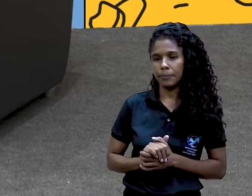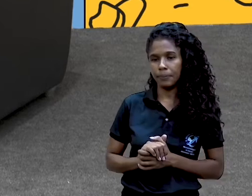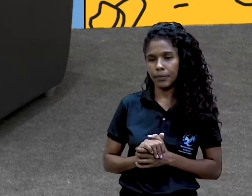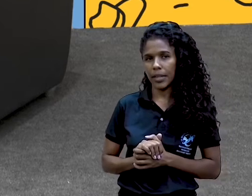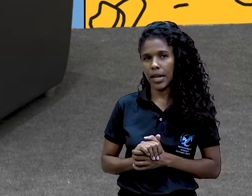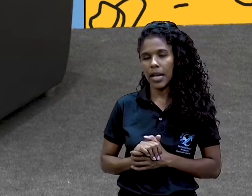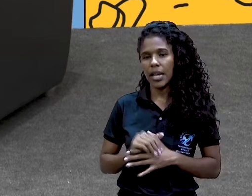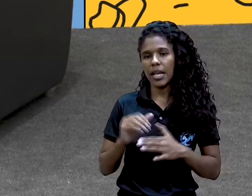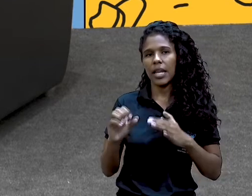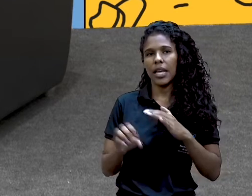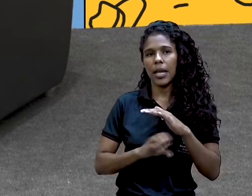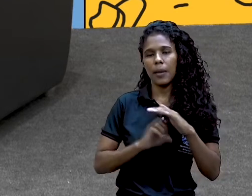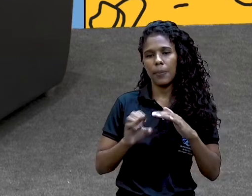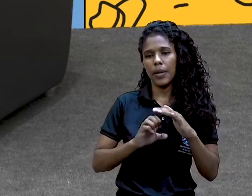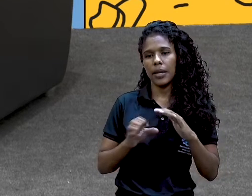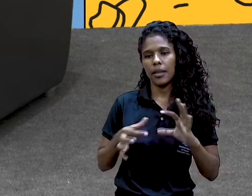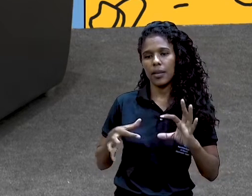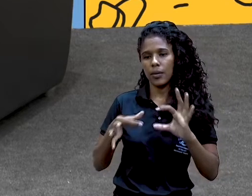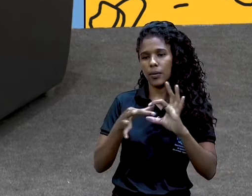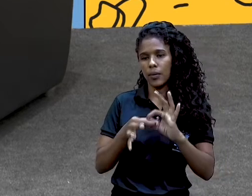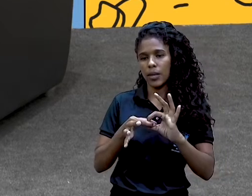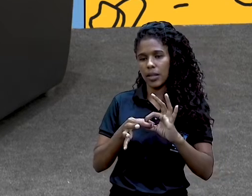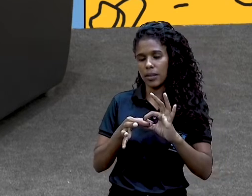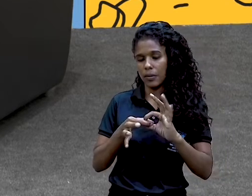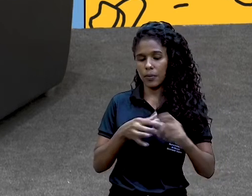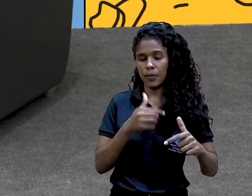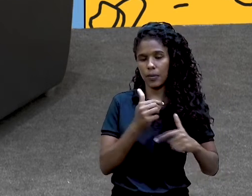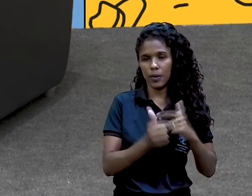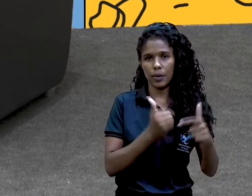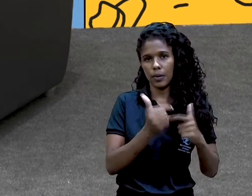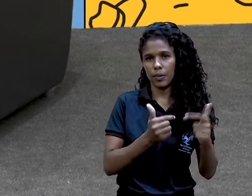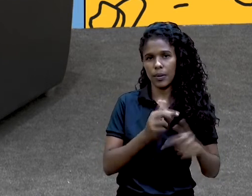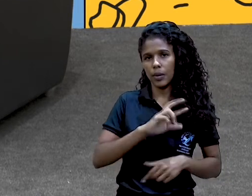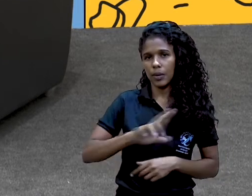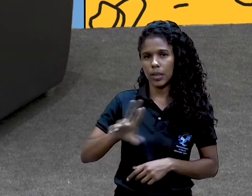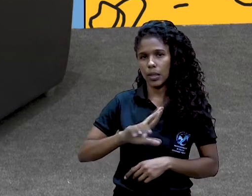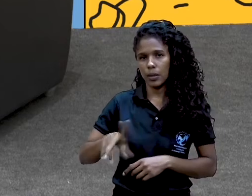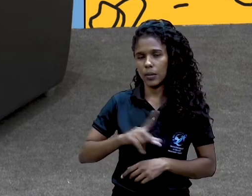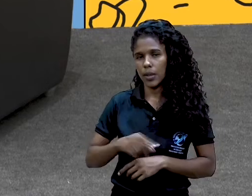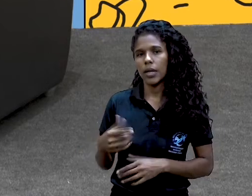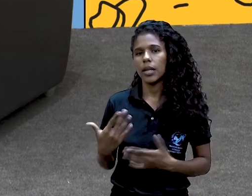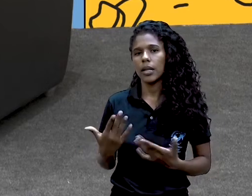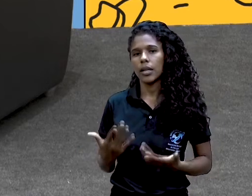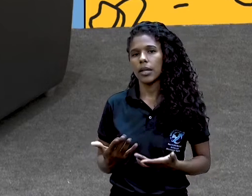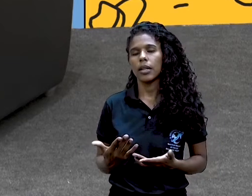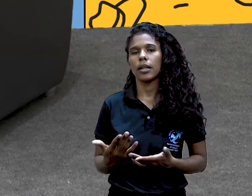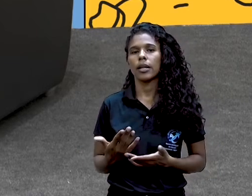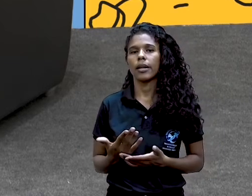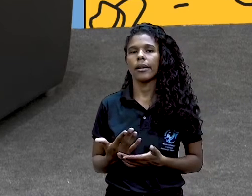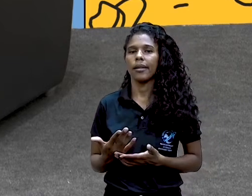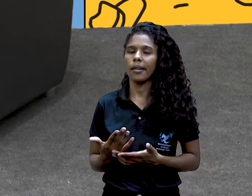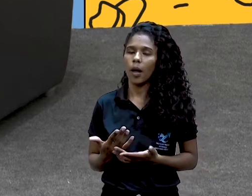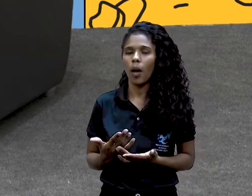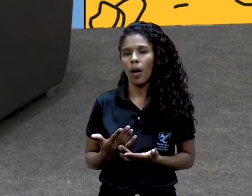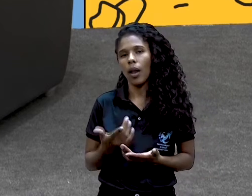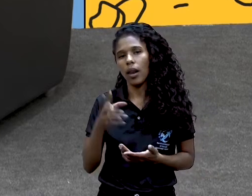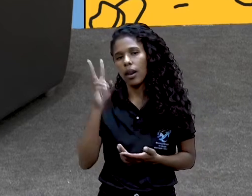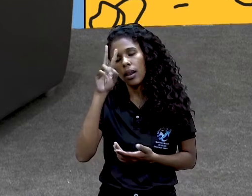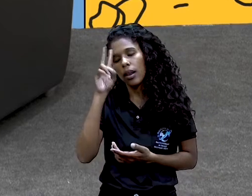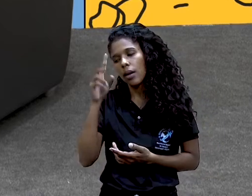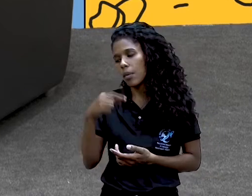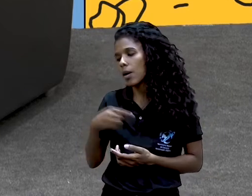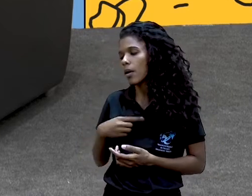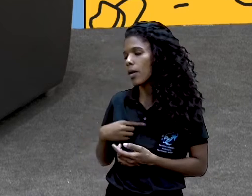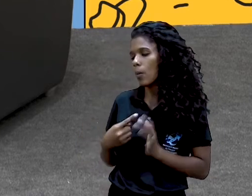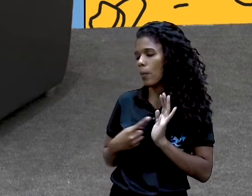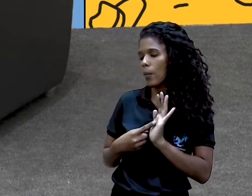falando, sabe? Se você viu até agora que empreender é o que a Malala fez, o que o William Cancoamba fez, o que a